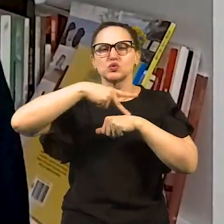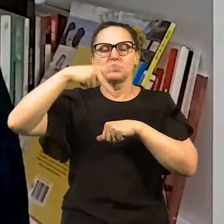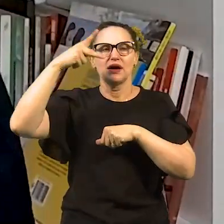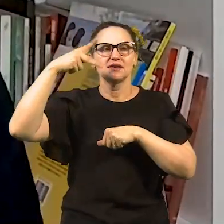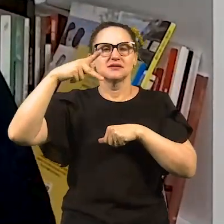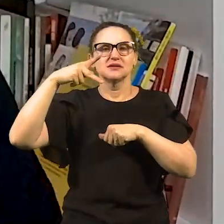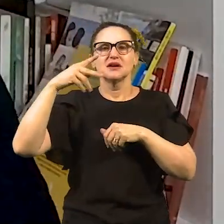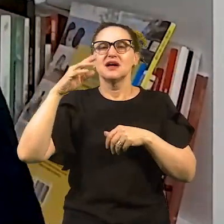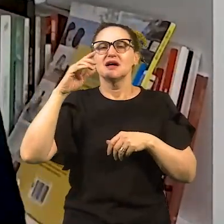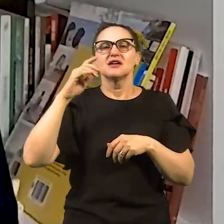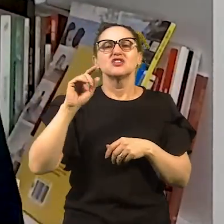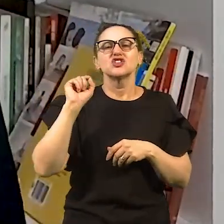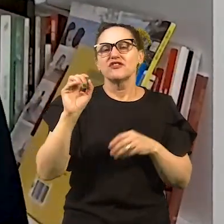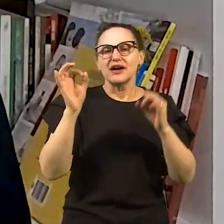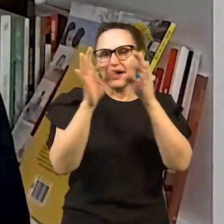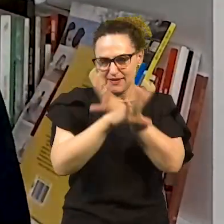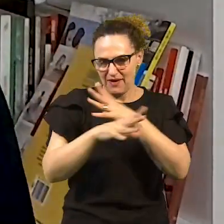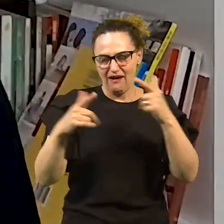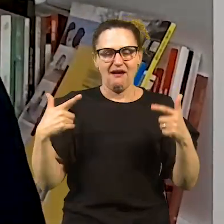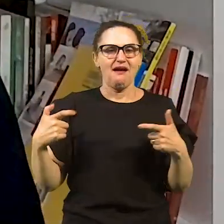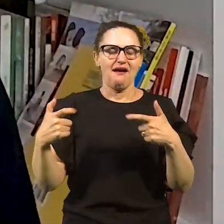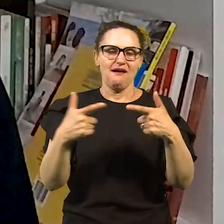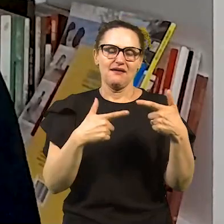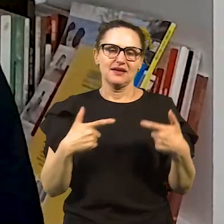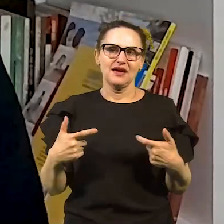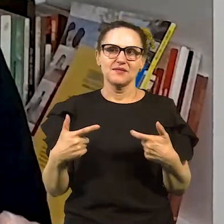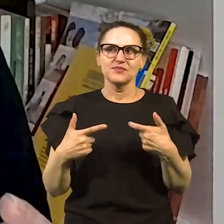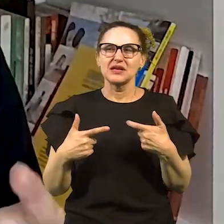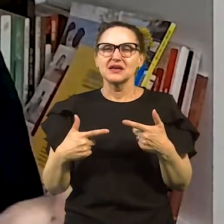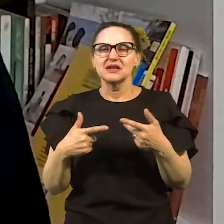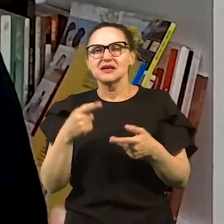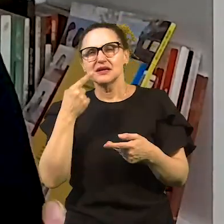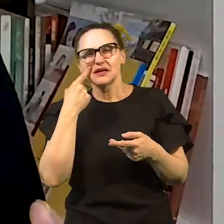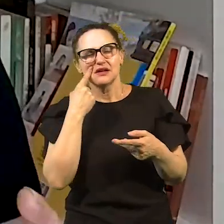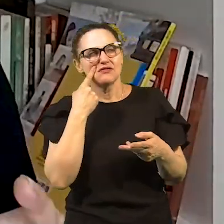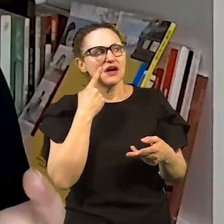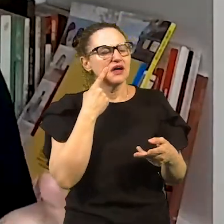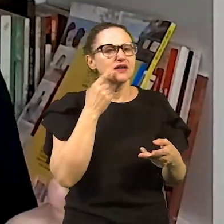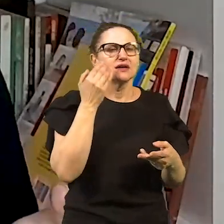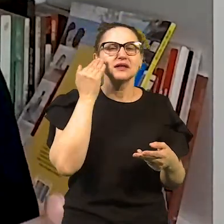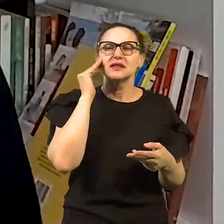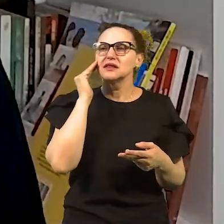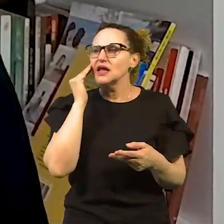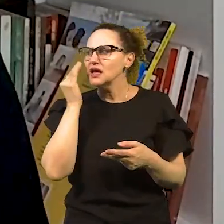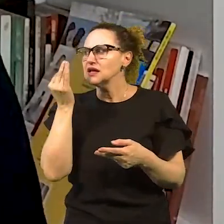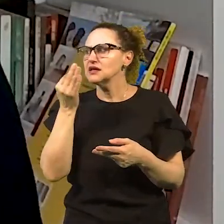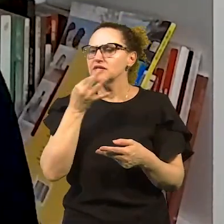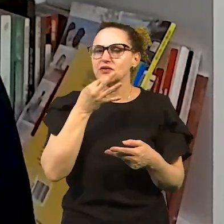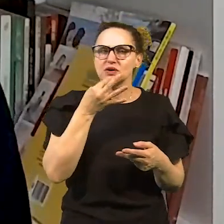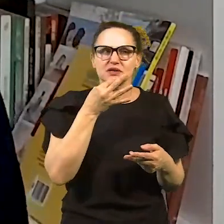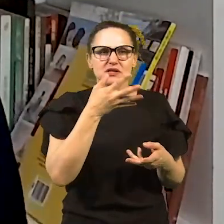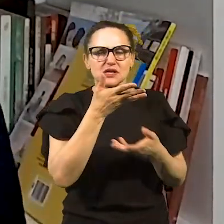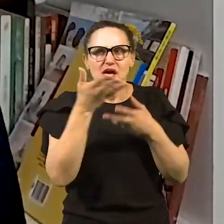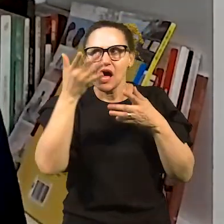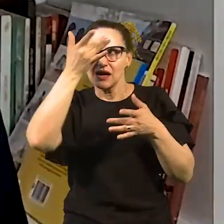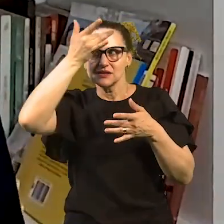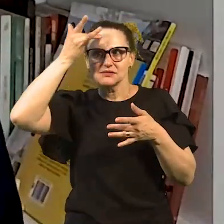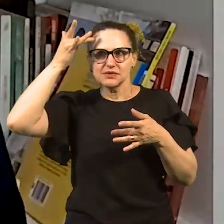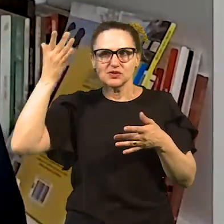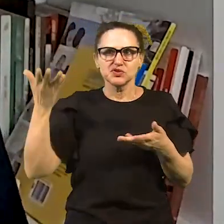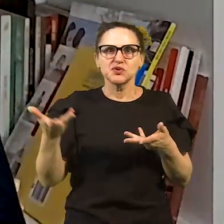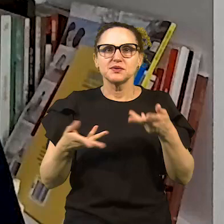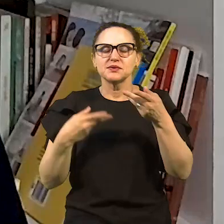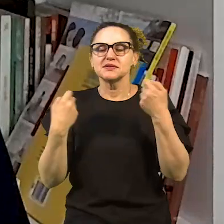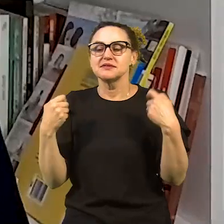que ele conhece o sertão, à medida que ele entende, que ele começa a conhecer as pessoas, as suas motivações, ele passa